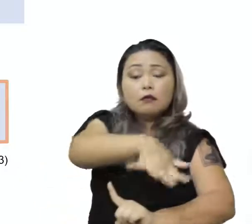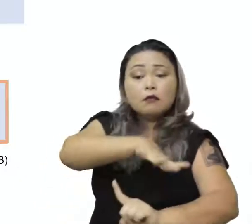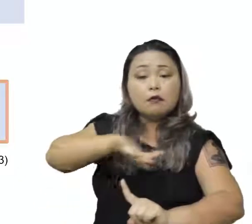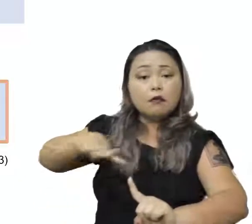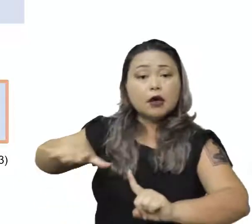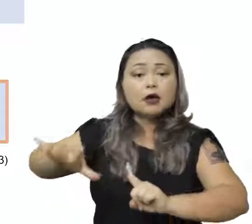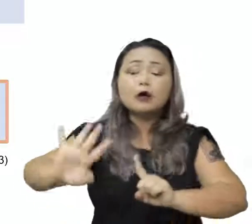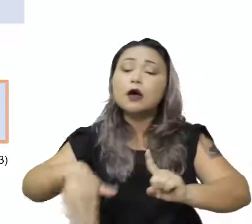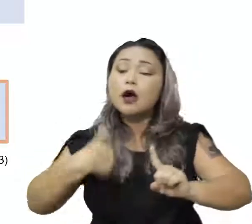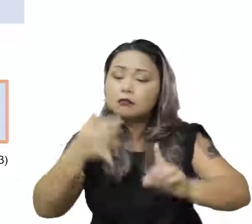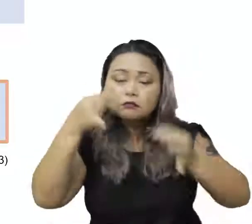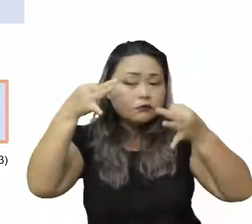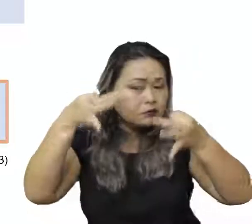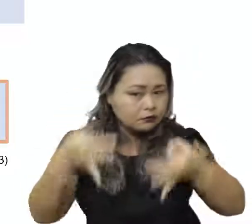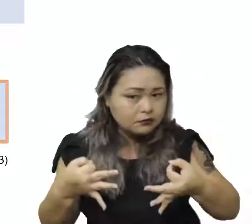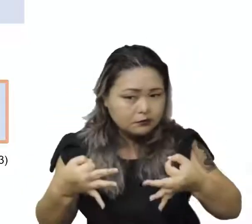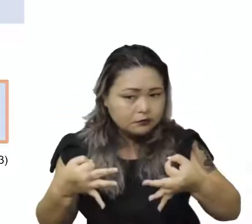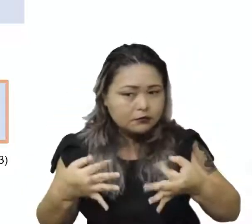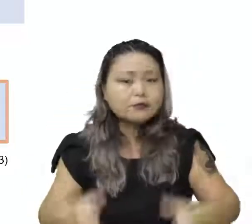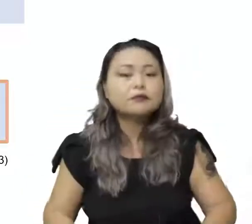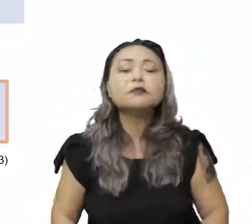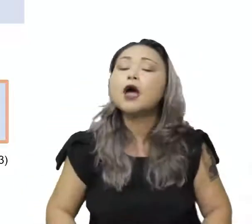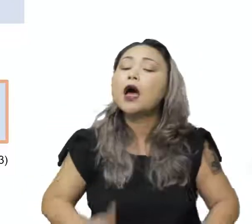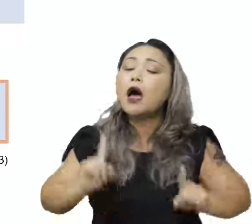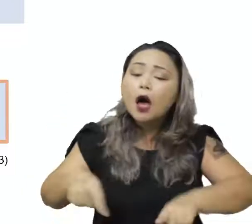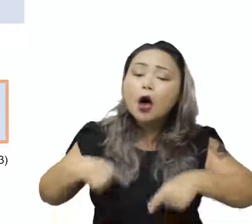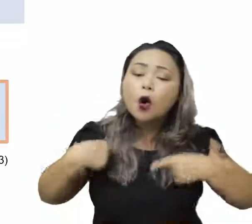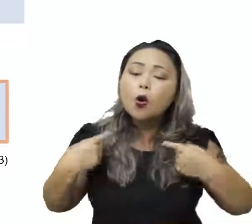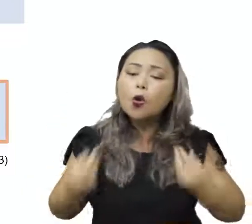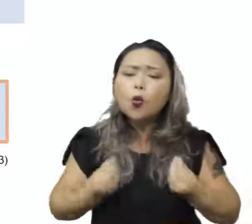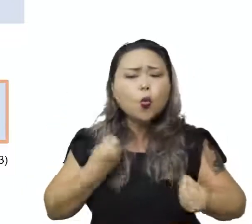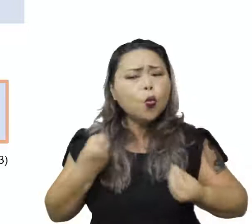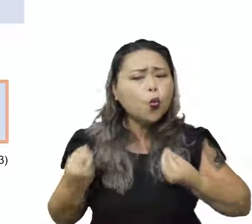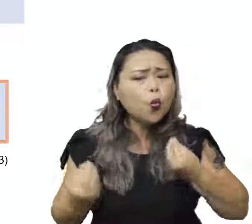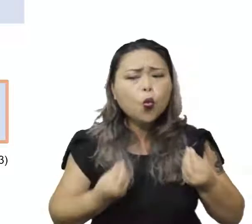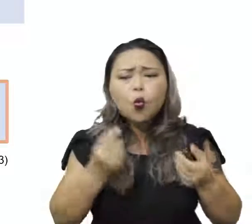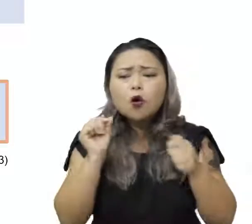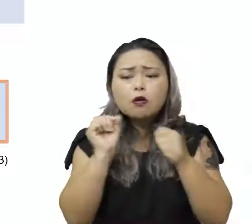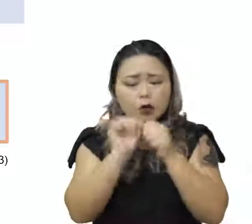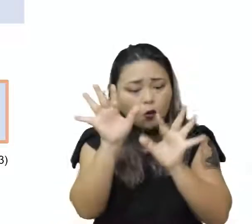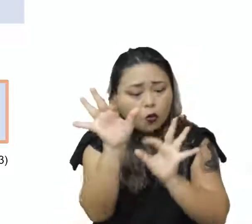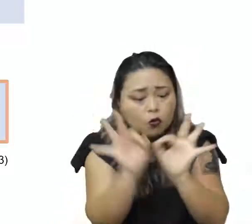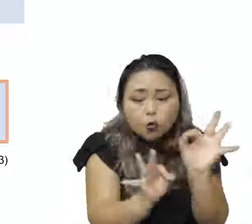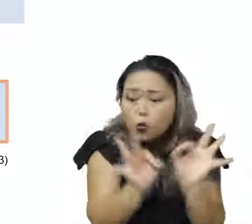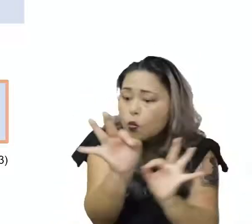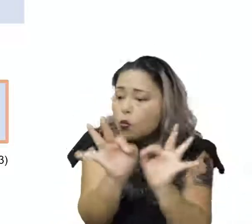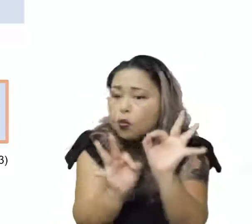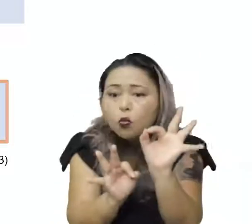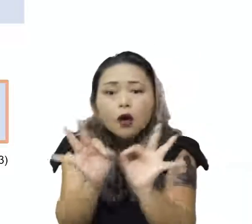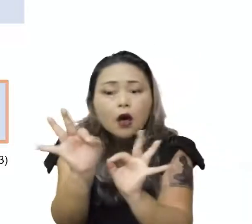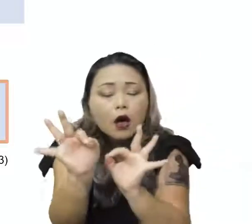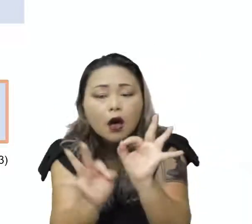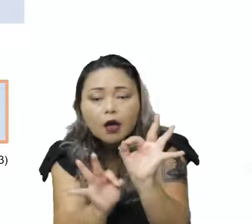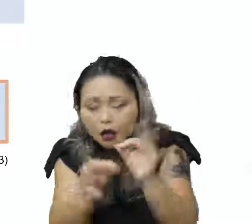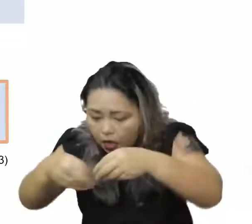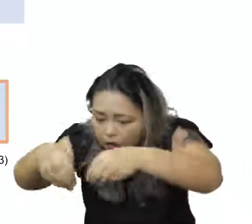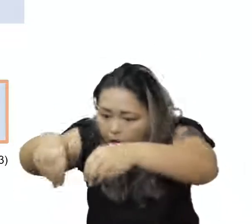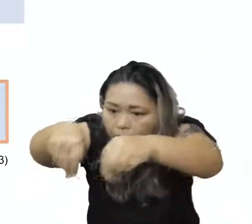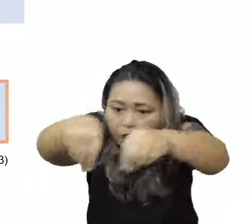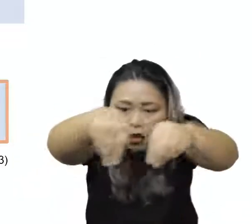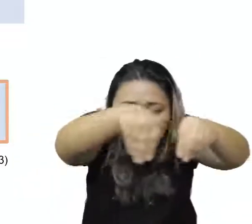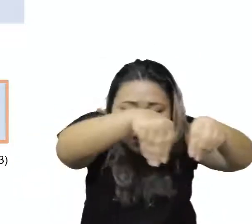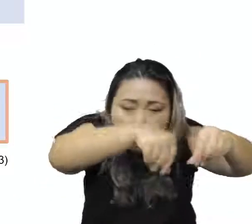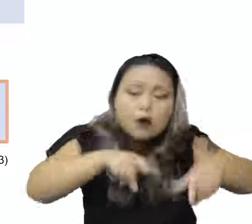socioespaciais, certo? Portanto, como é que foi a formação territorial